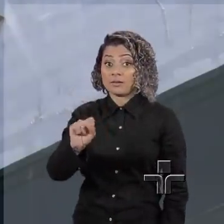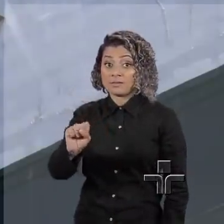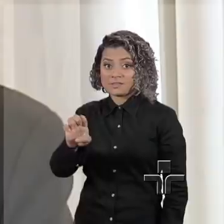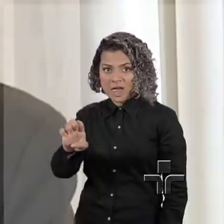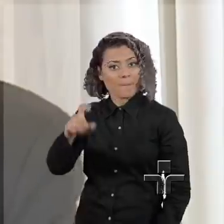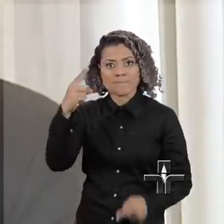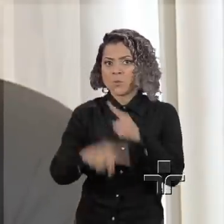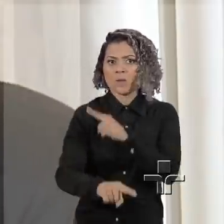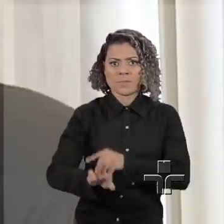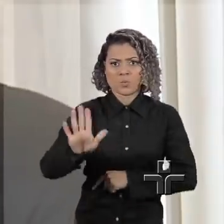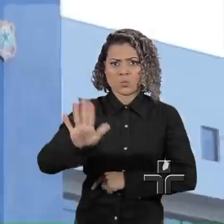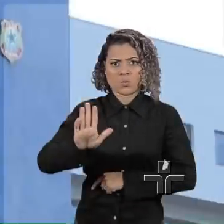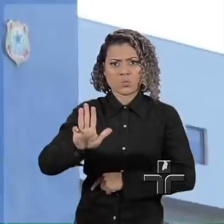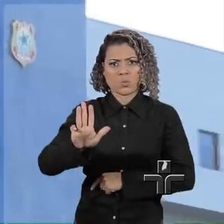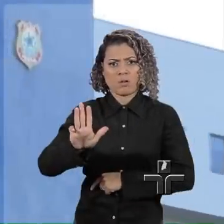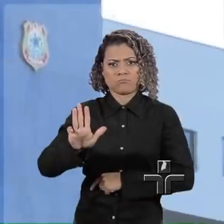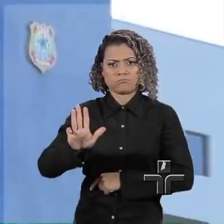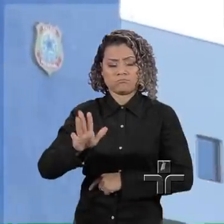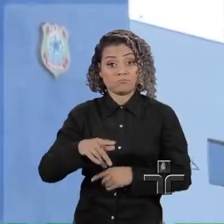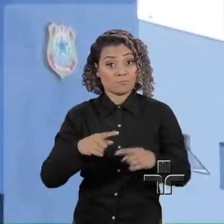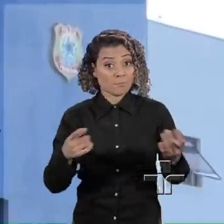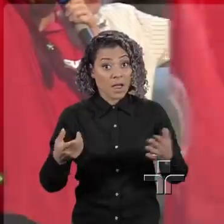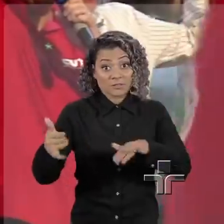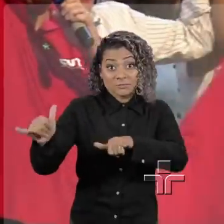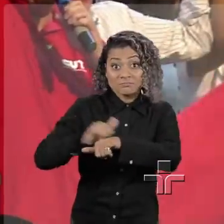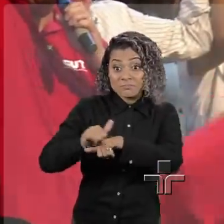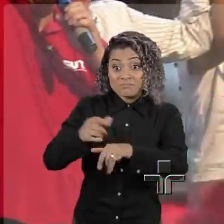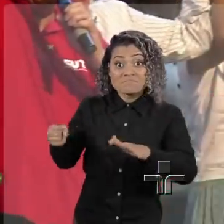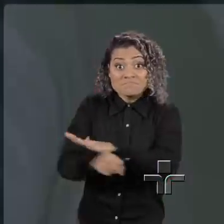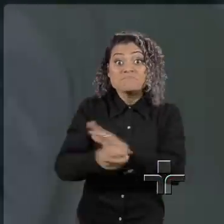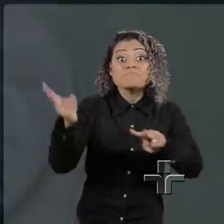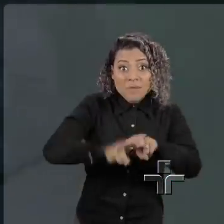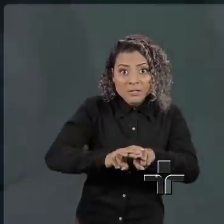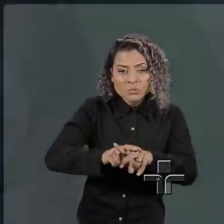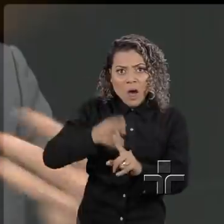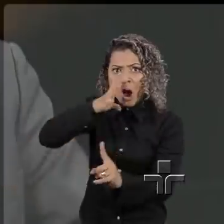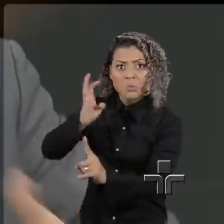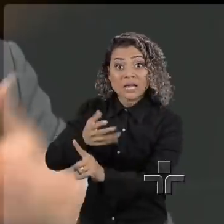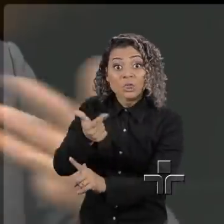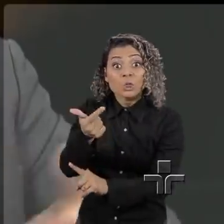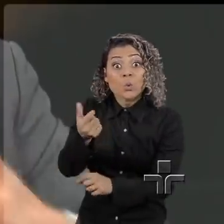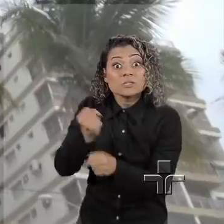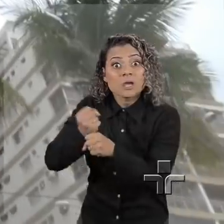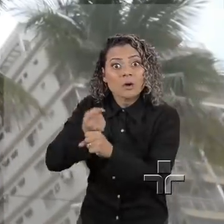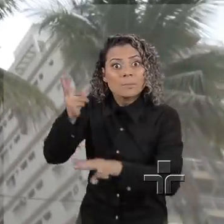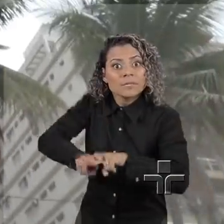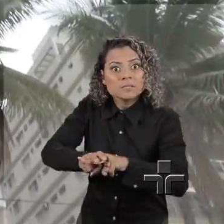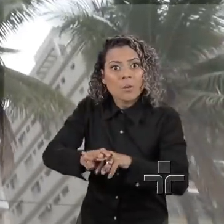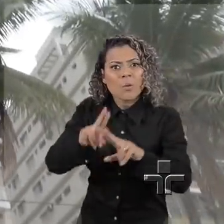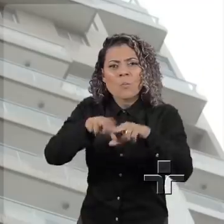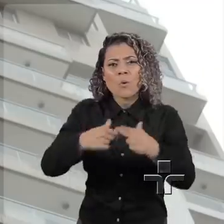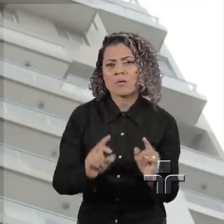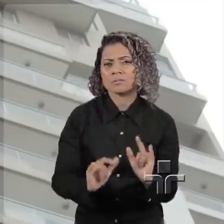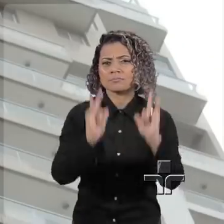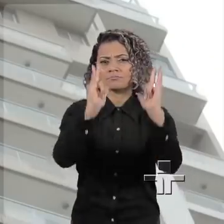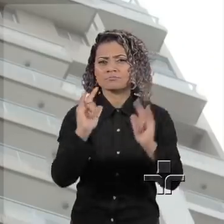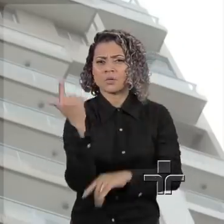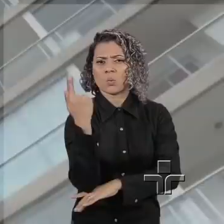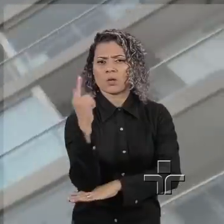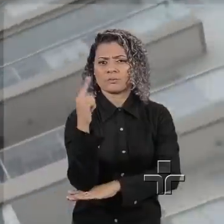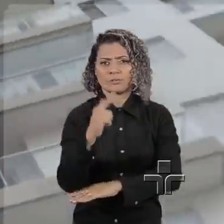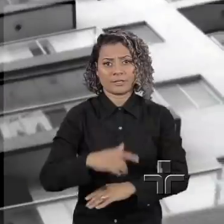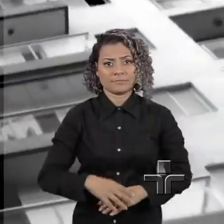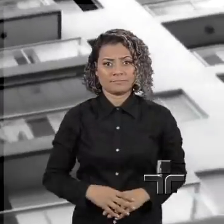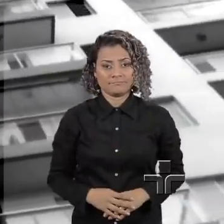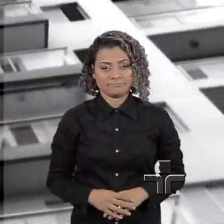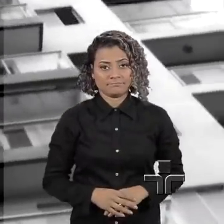proibiu a candidatura de Lula. Preso na Lava Jato. E condenado a 12 anos de prisão no caso do triplex do Guarujá.